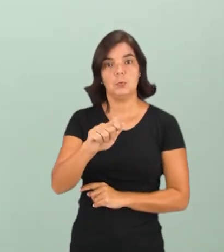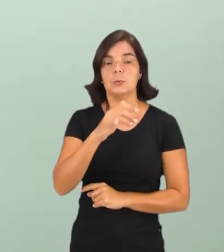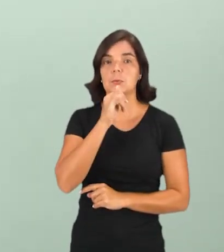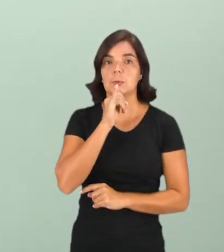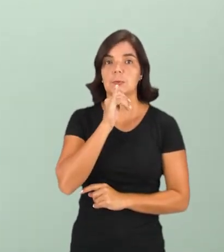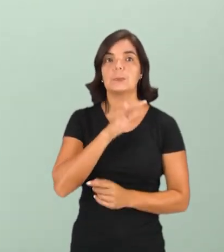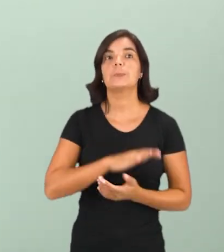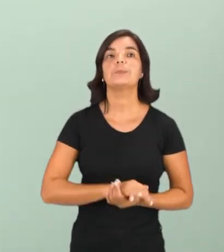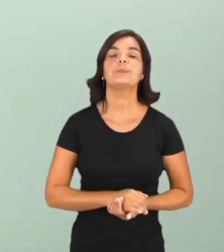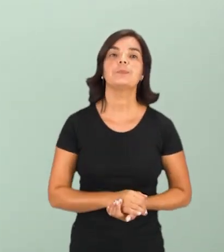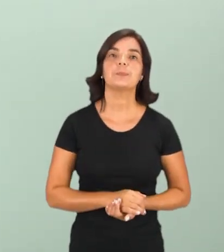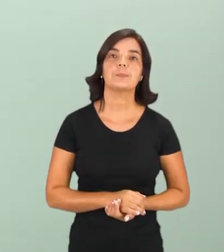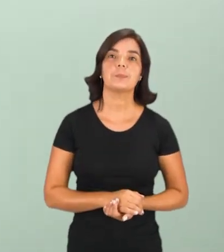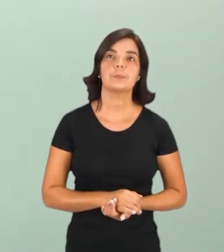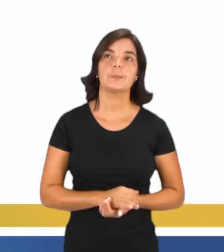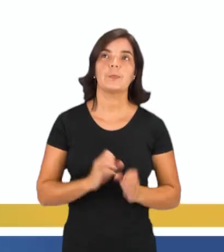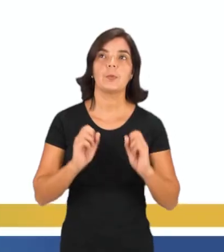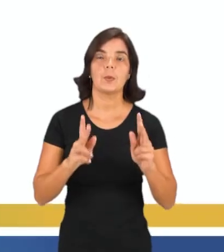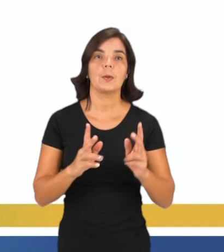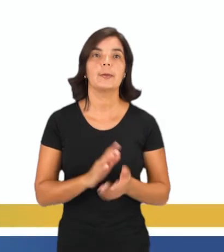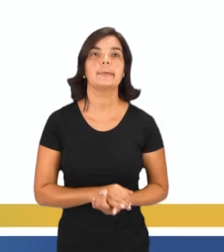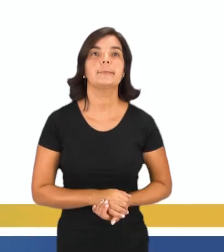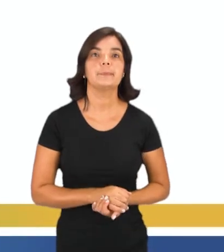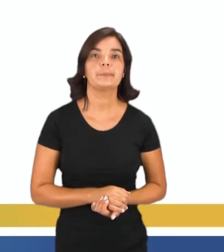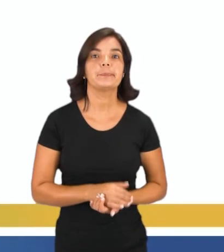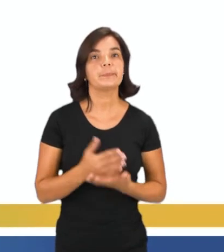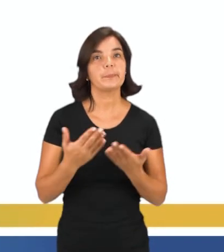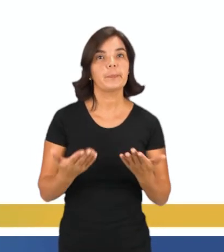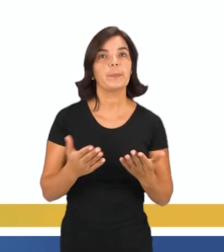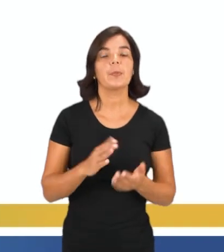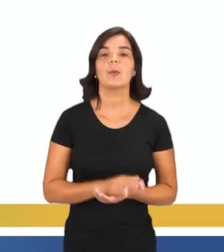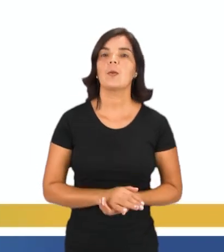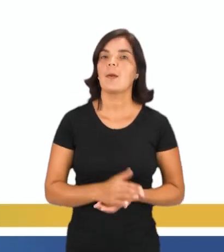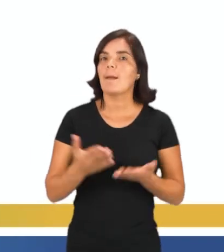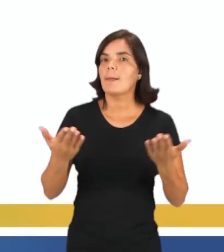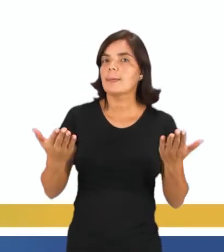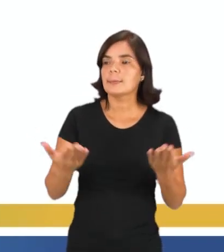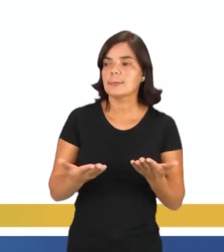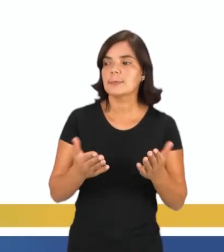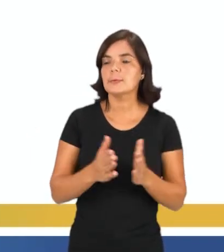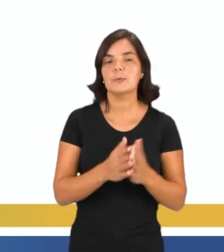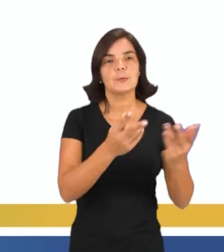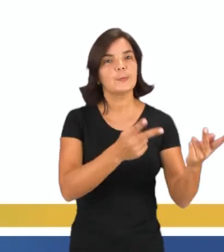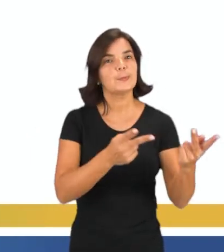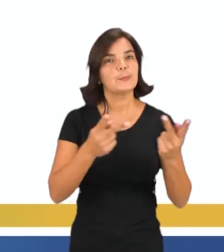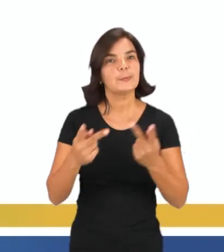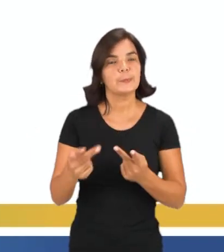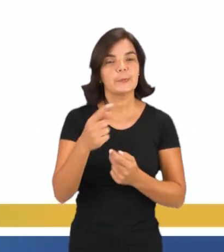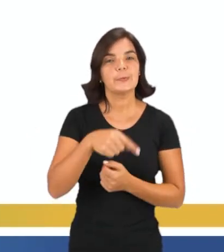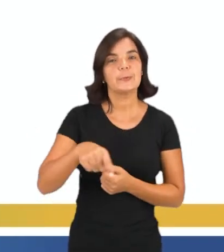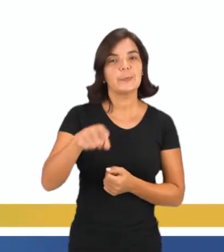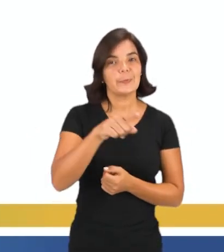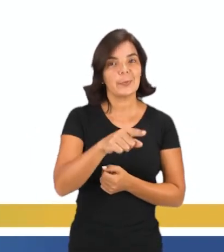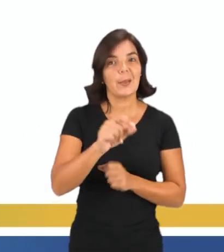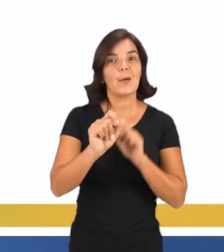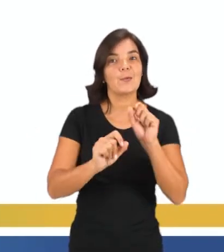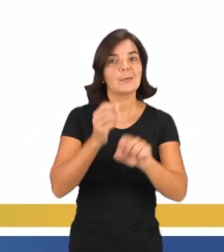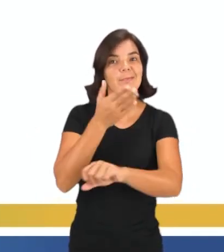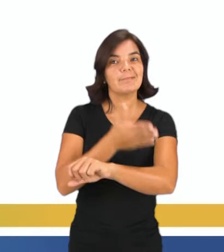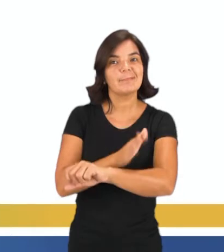exemplo. Ok? Bom, agora eu convido vocês para que nós venhamos